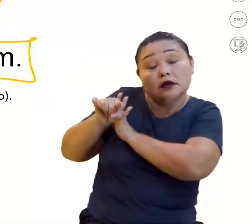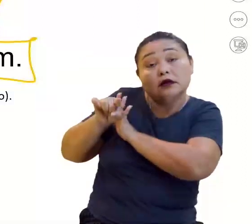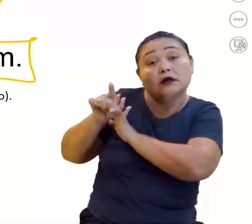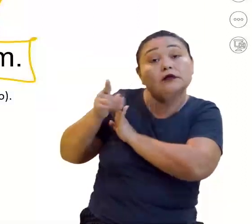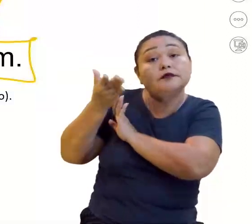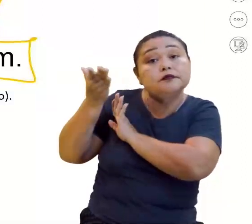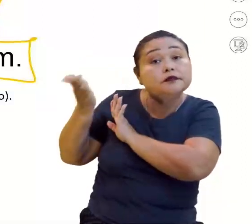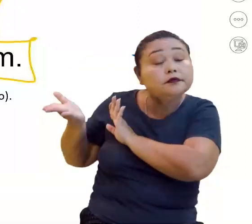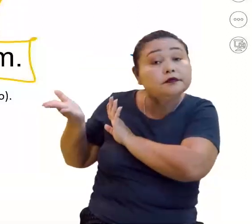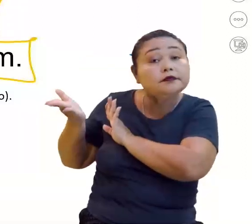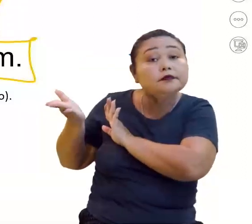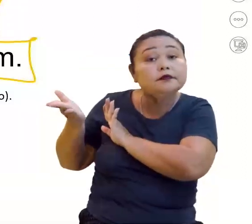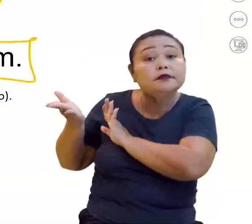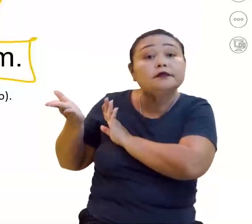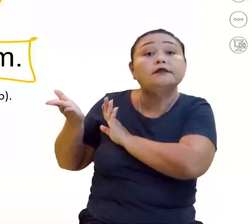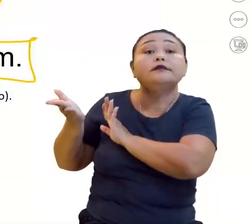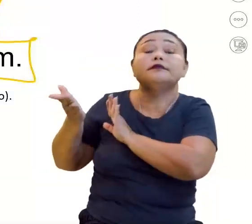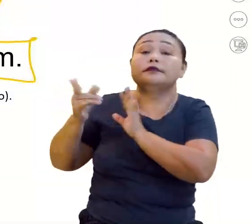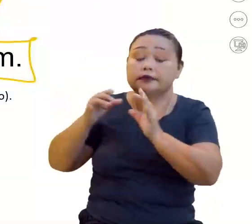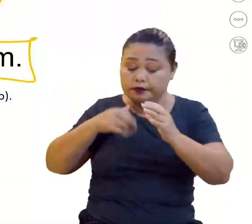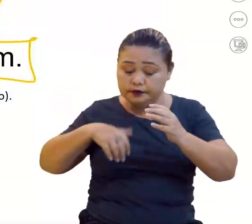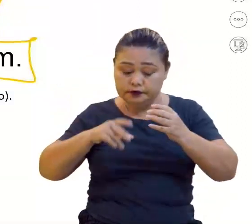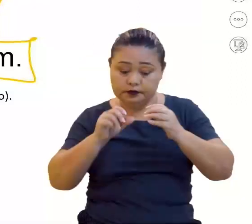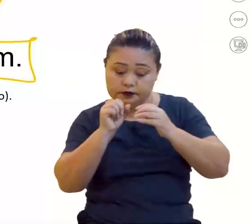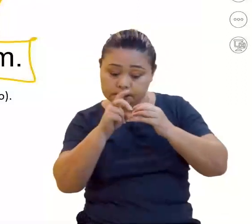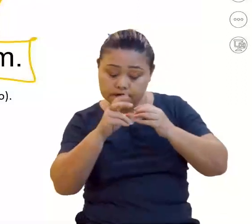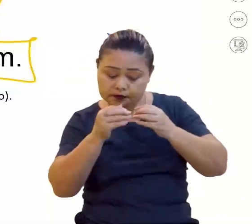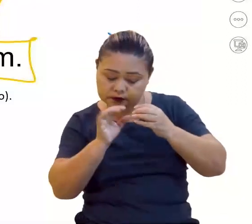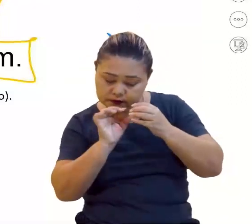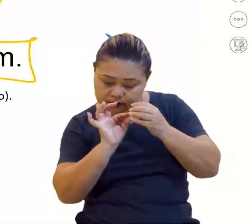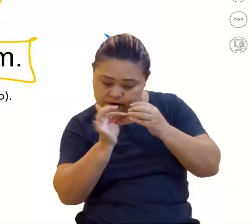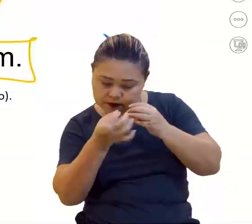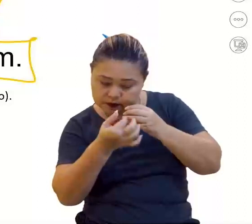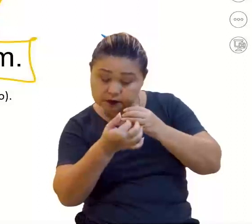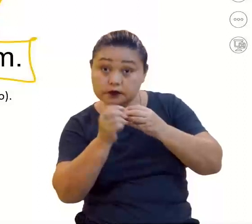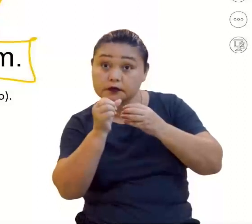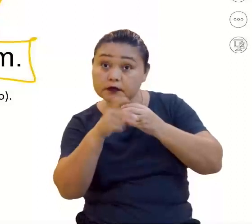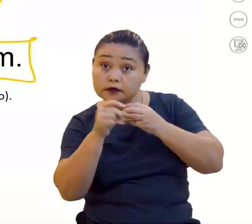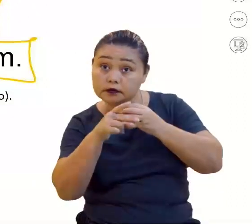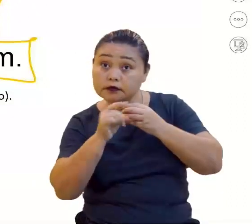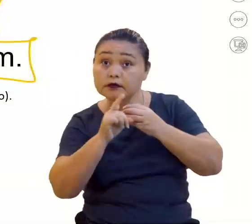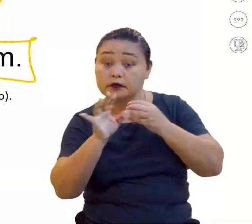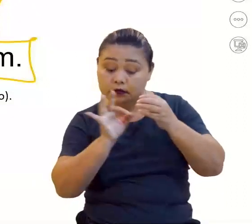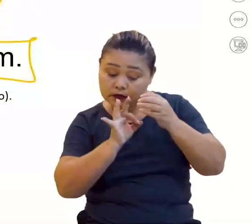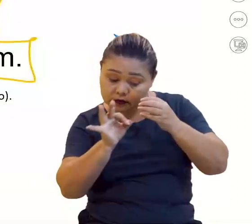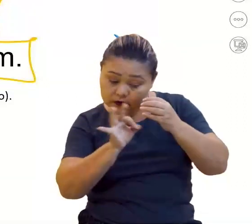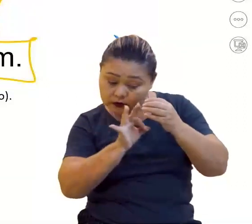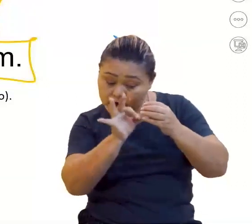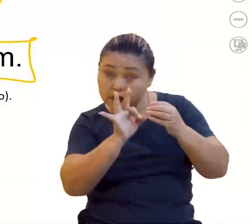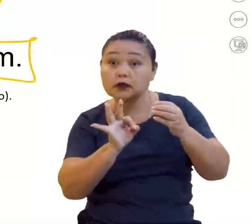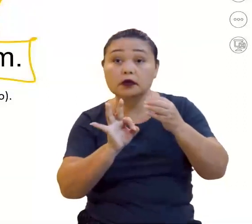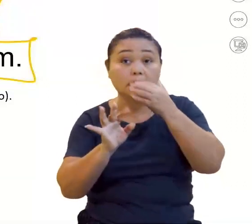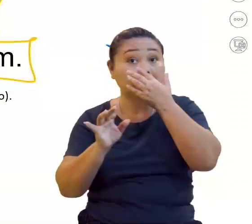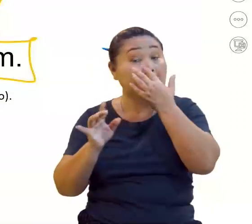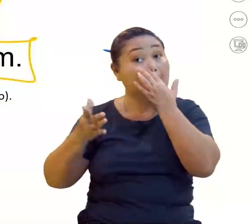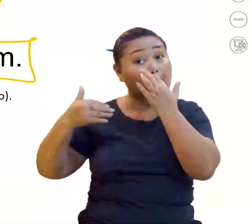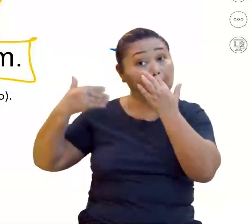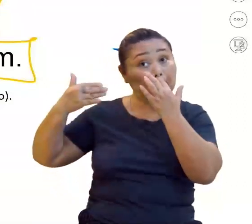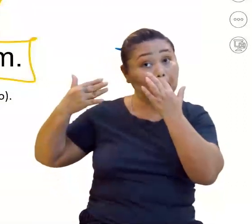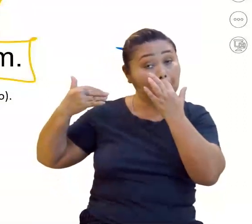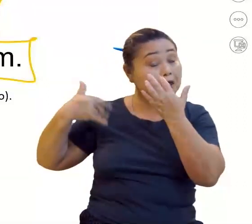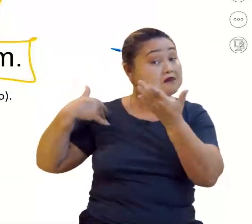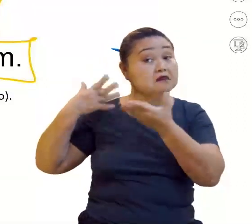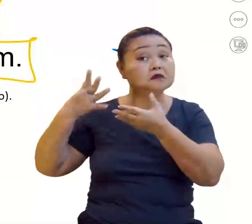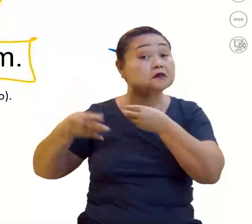praticamente o diâmetro, né, da partícula esférica do vírus. O restante, até esse momento aqui, não